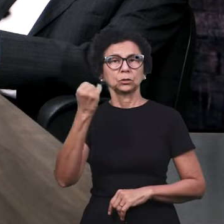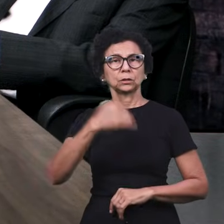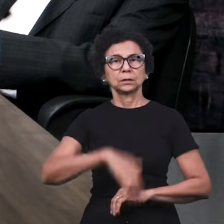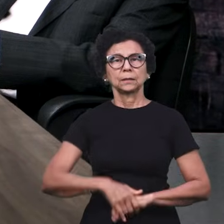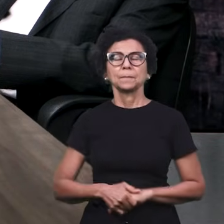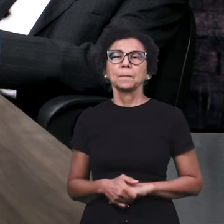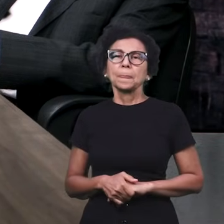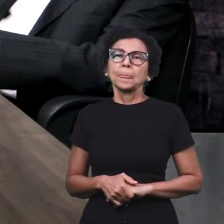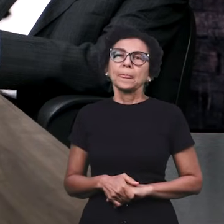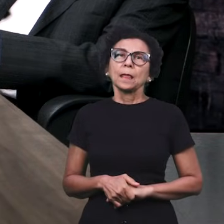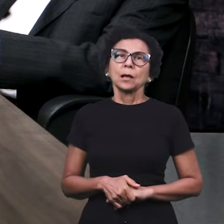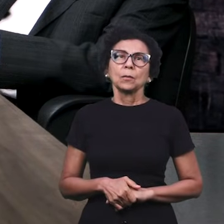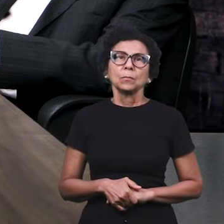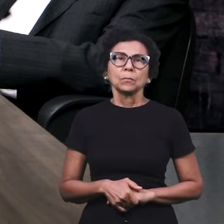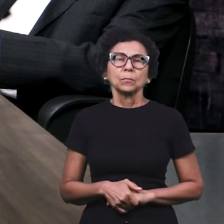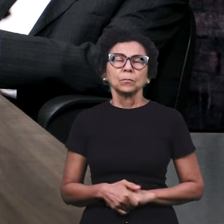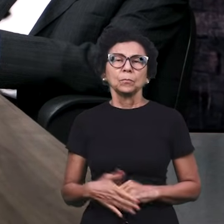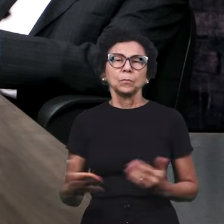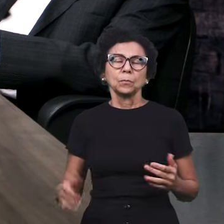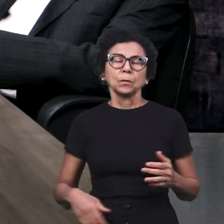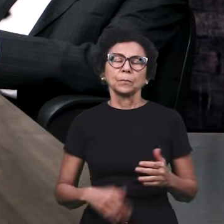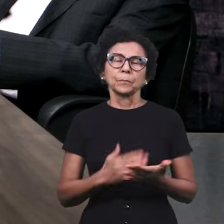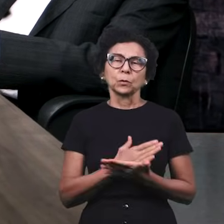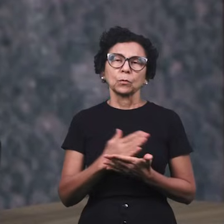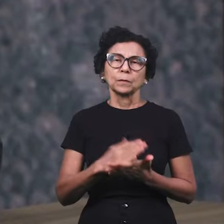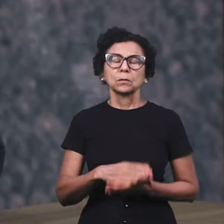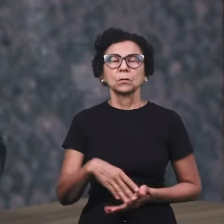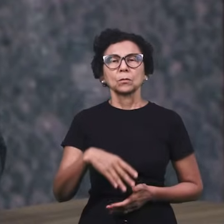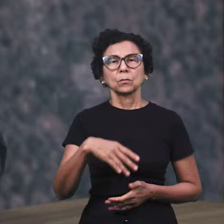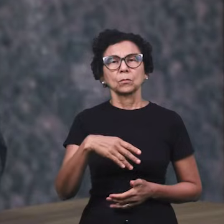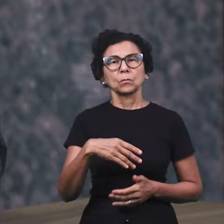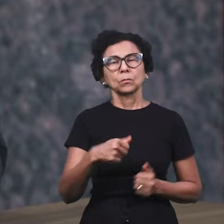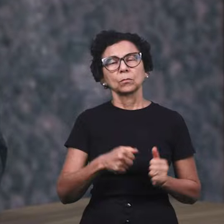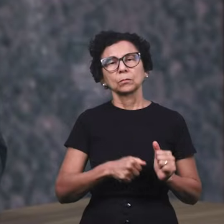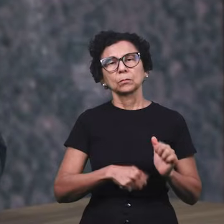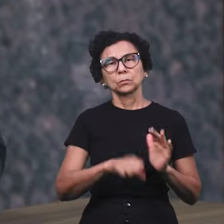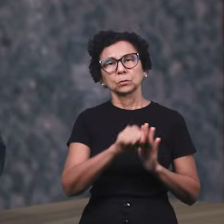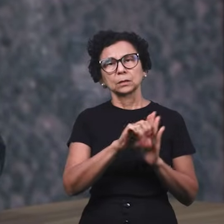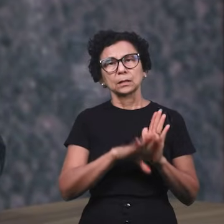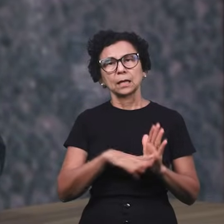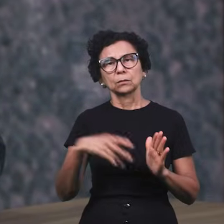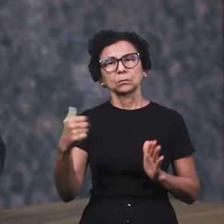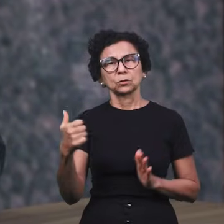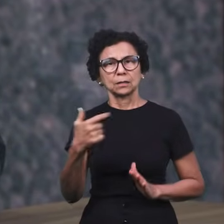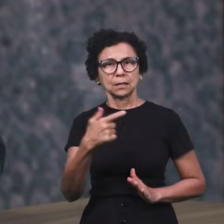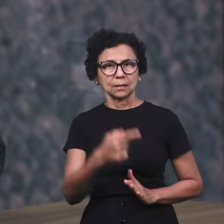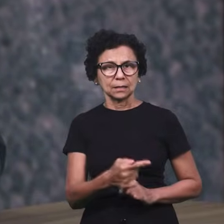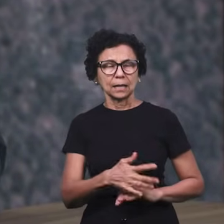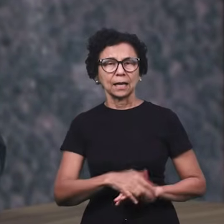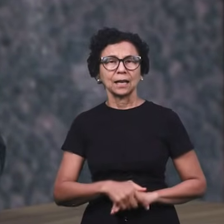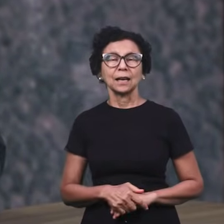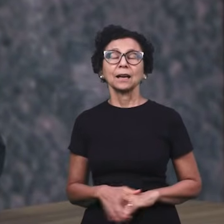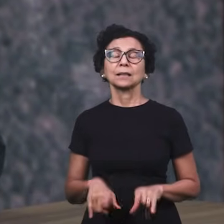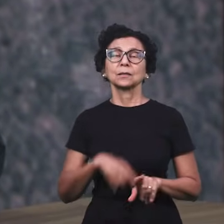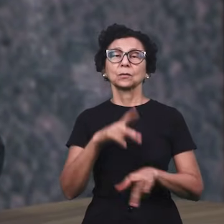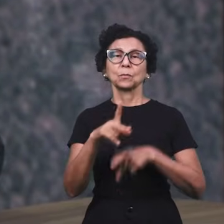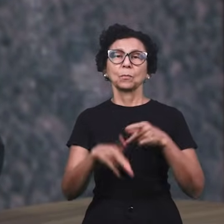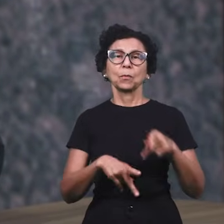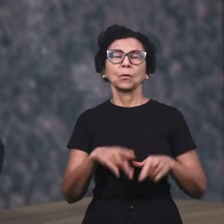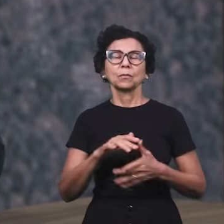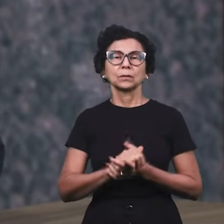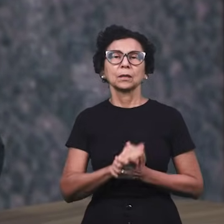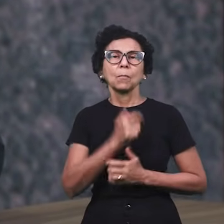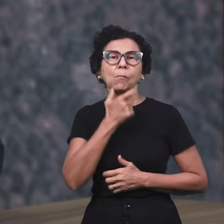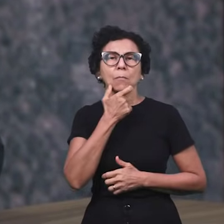lá no começo do século XVII. É uma história muito bonita e muito lembrada pelos americanos. Inclusive, os americanos costumam